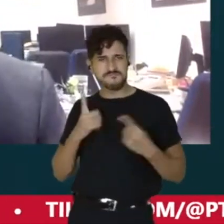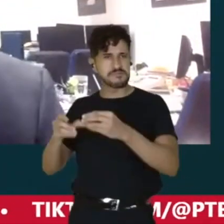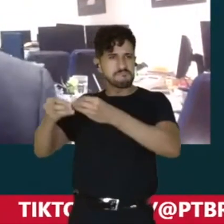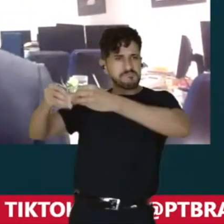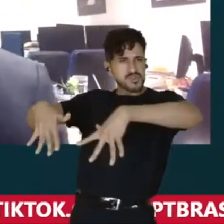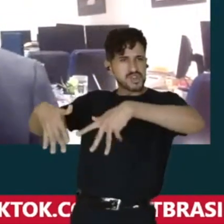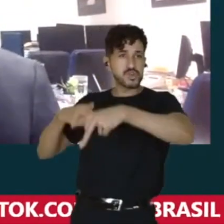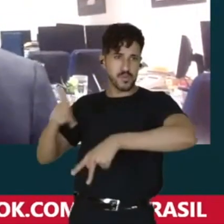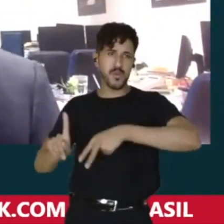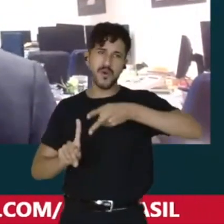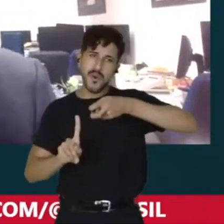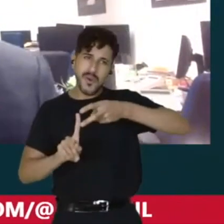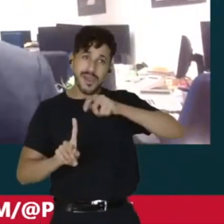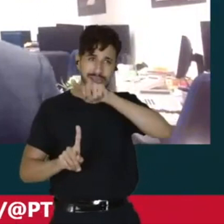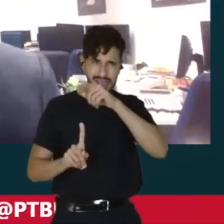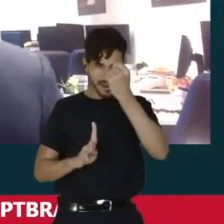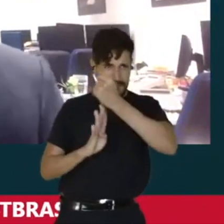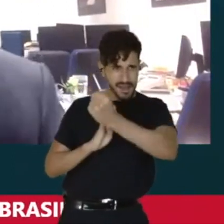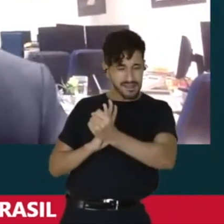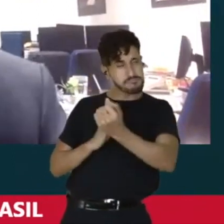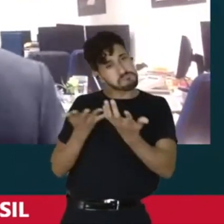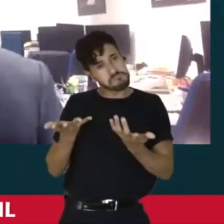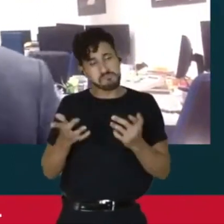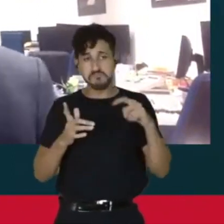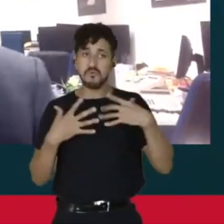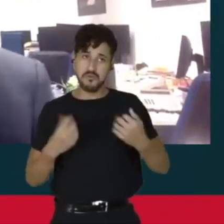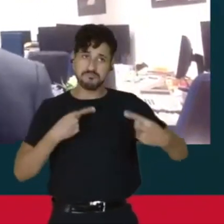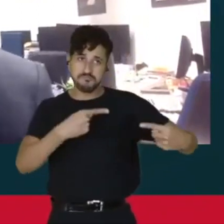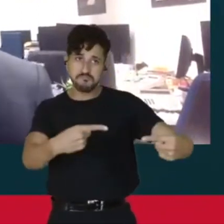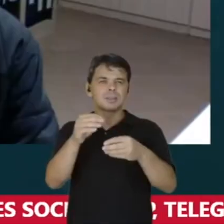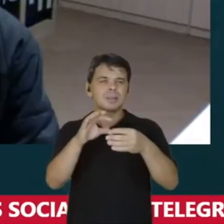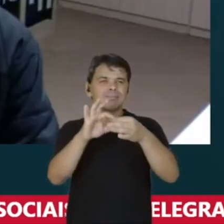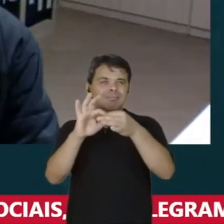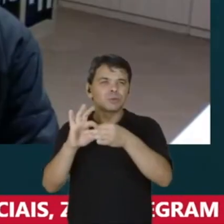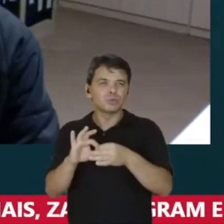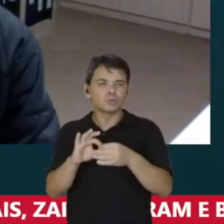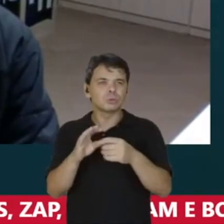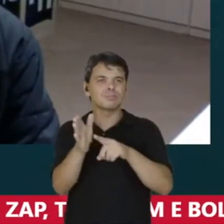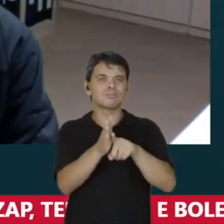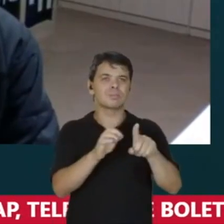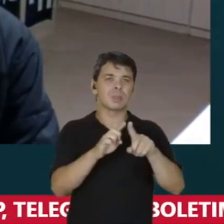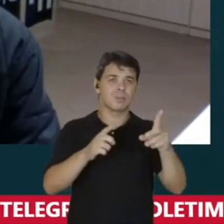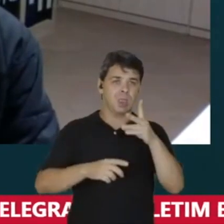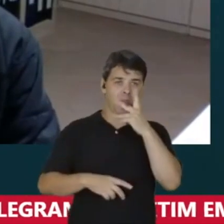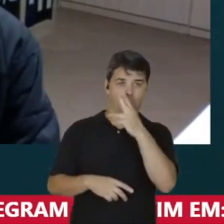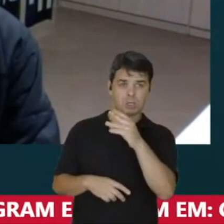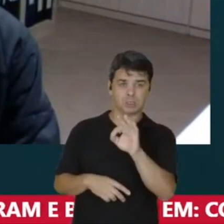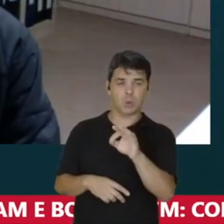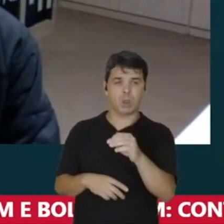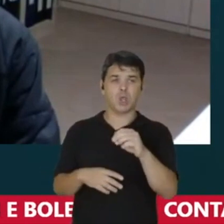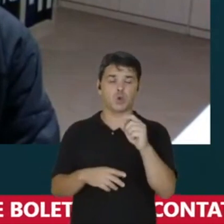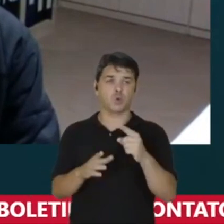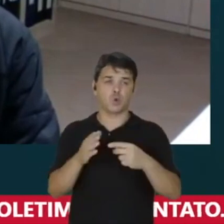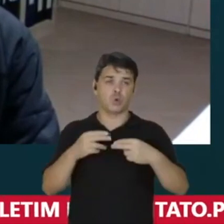população. Isso o torna genocida? Esse é o debate que nós vamos fazer nas ruas e na sociedade. Eu acho que tem um aspecto que eu queria